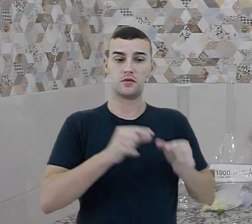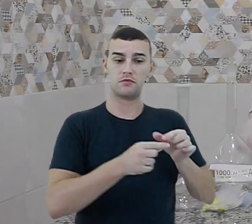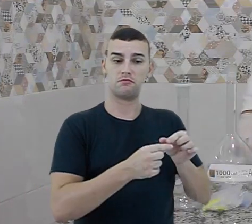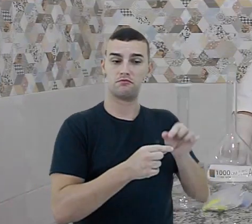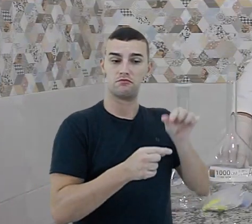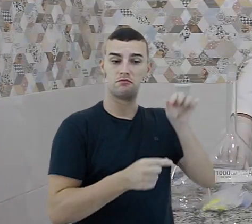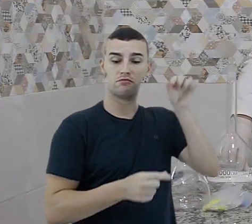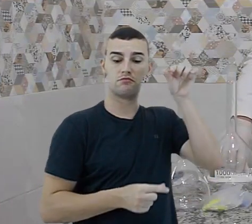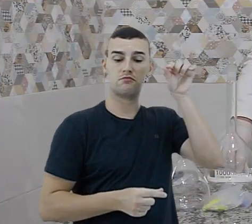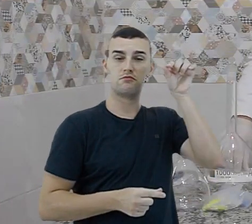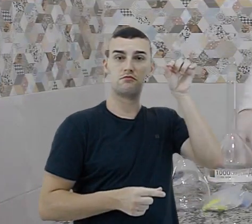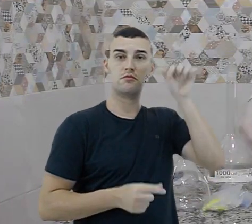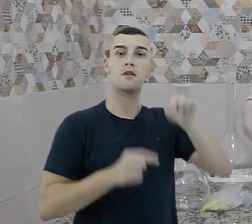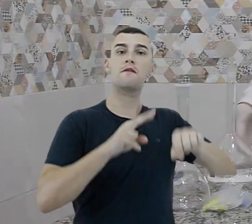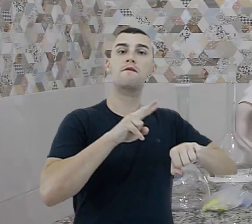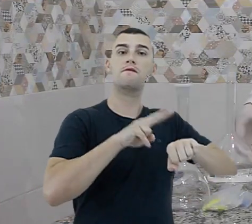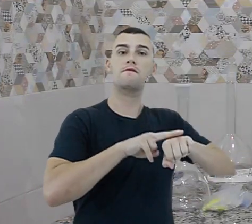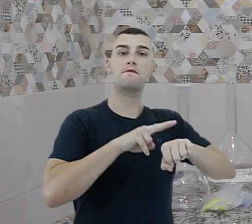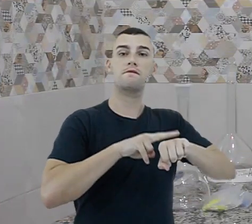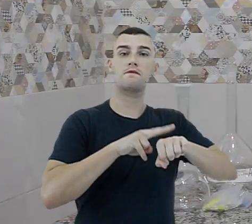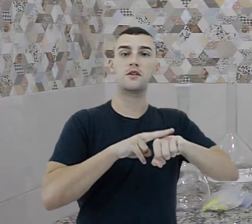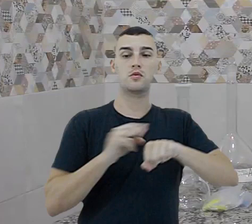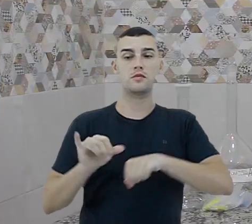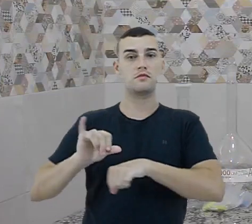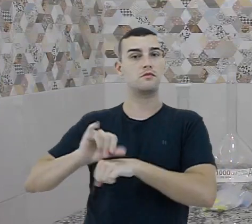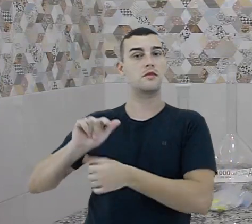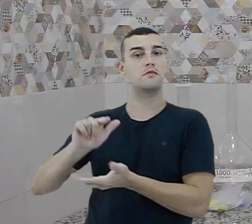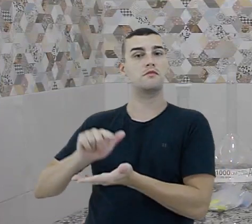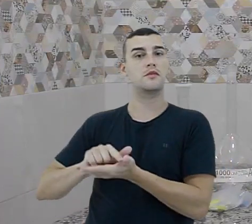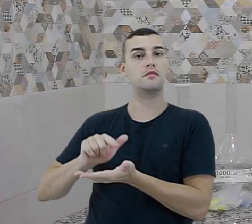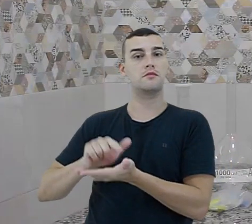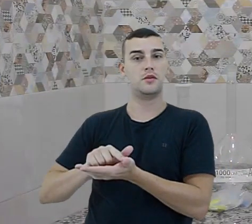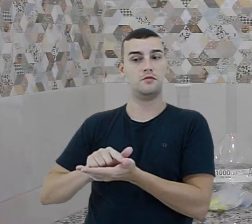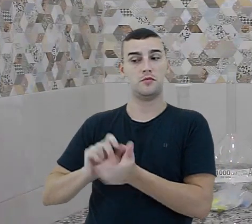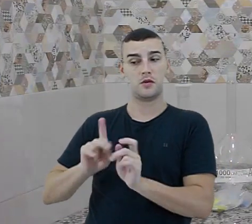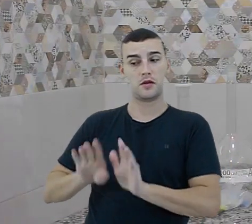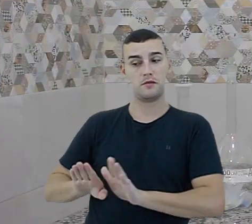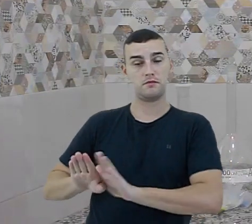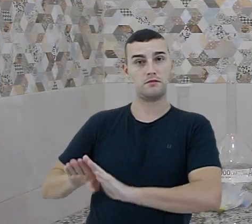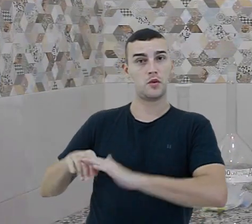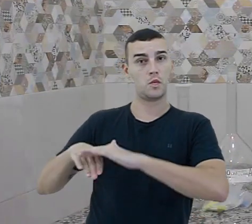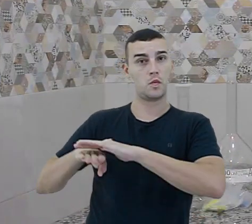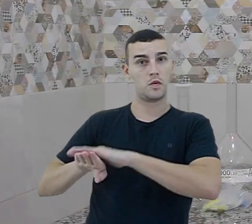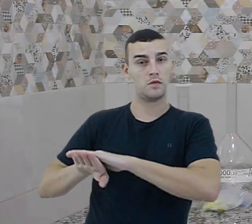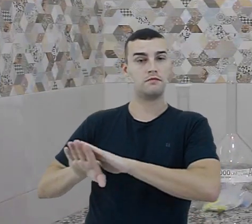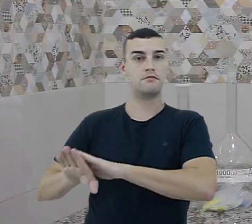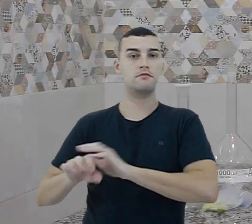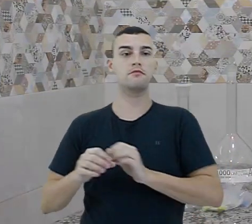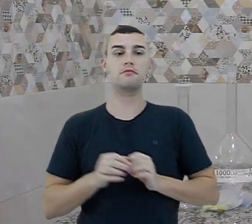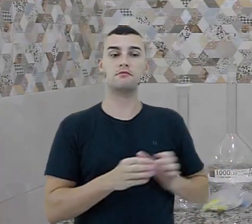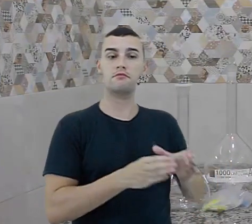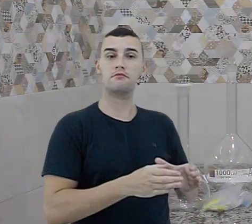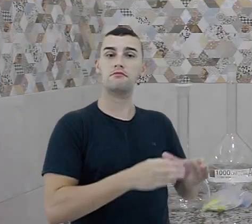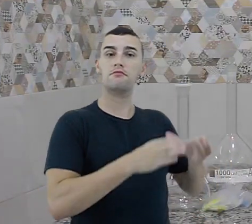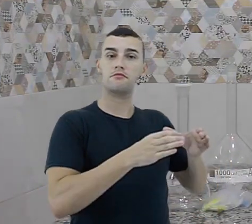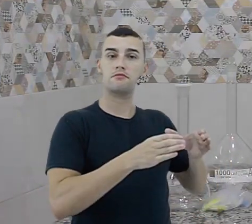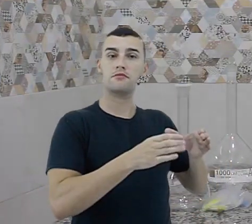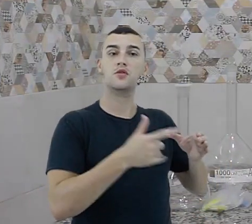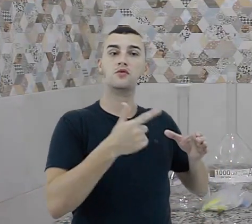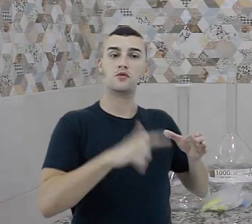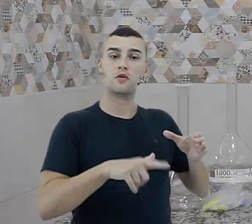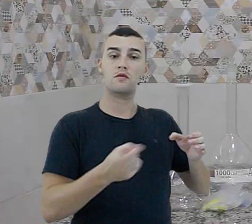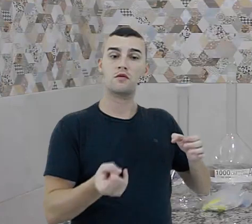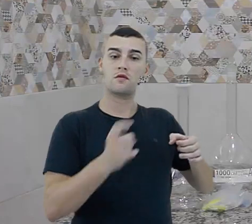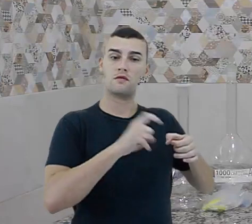pego esse bastão de vidro, coloco aqui numa folha de papel para não contaminar a superfície e vou vedar a minha solução